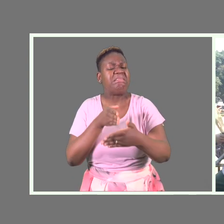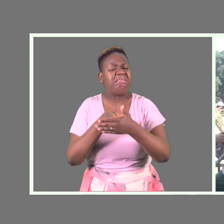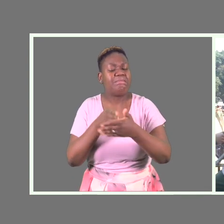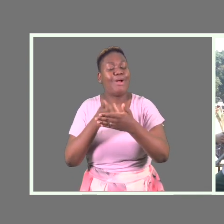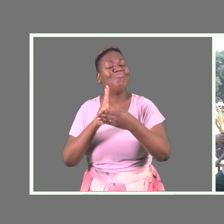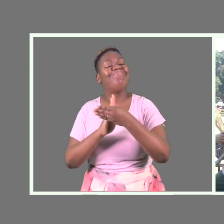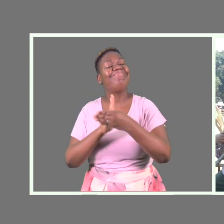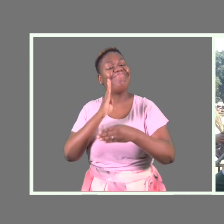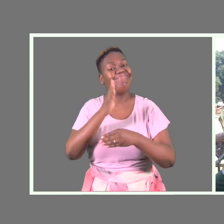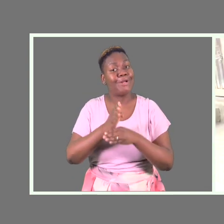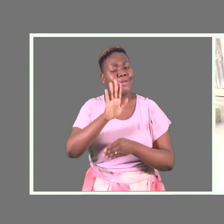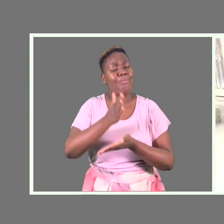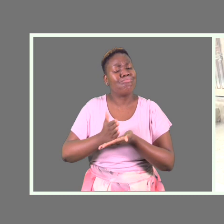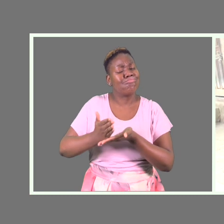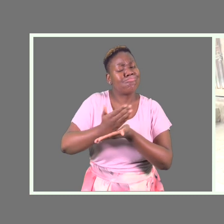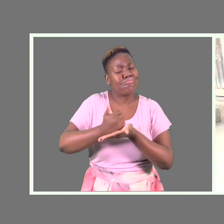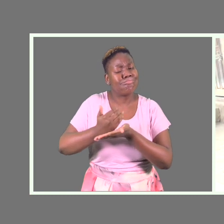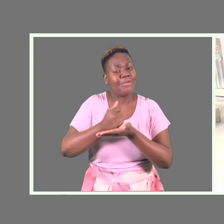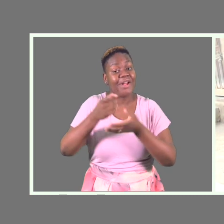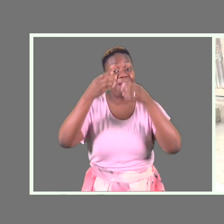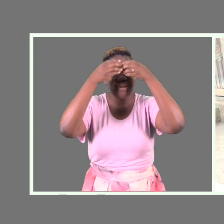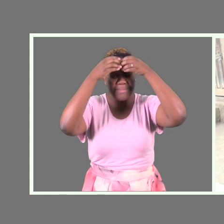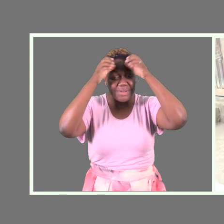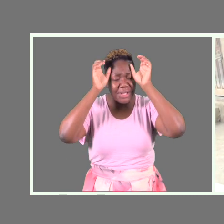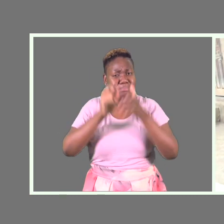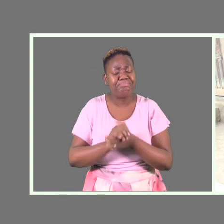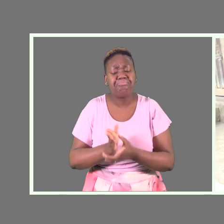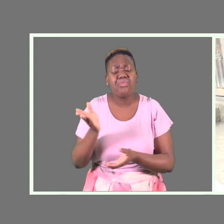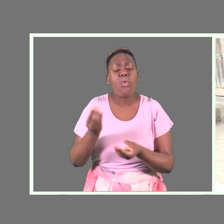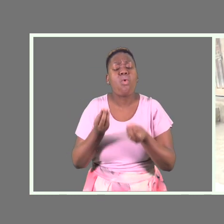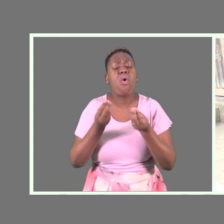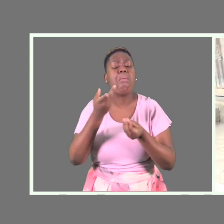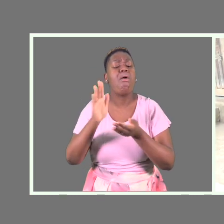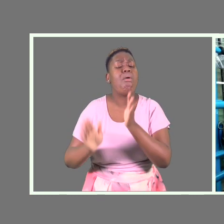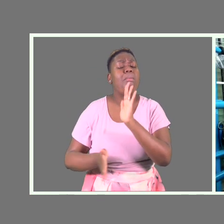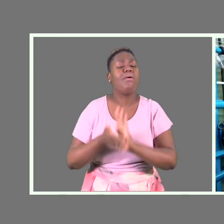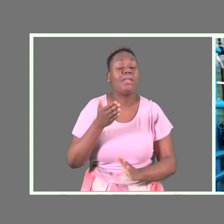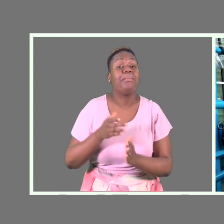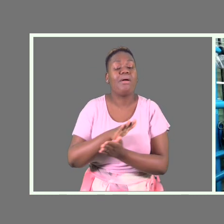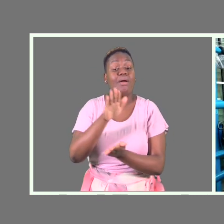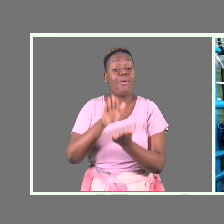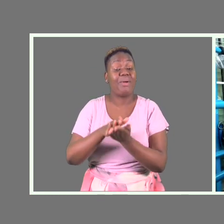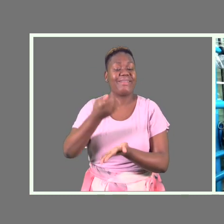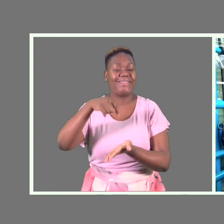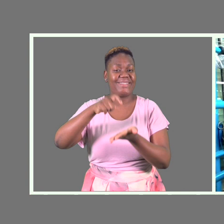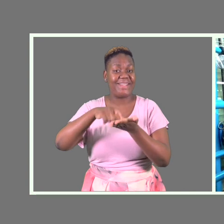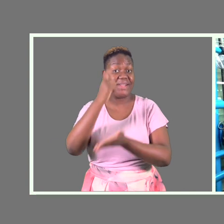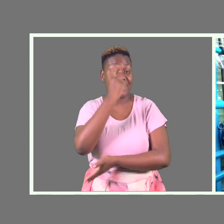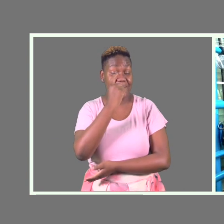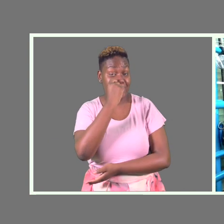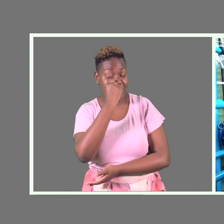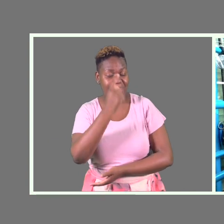um exemplo de superação, serviço das capacitações que teve para criar o seu próprio negócio. Ele conta